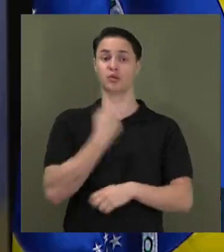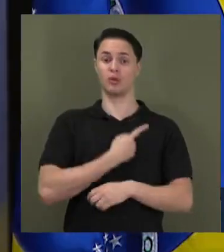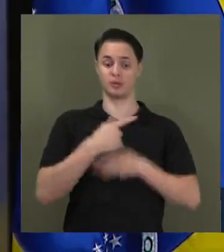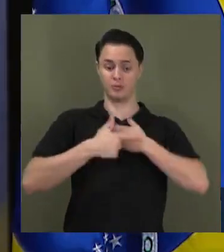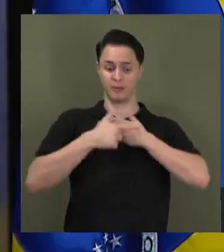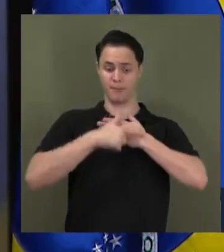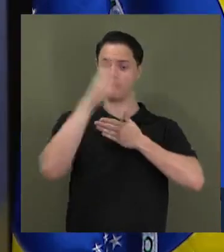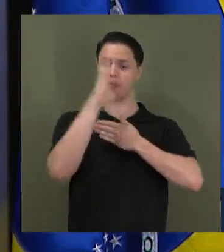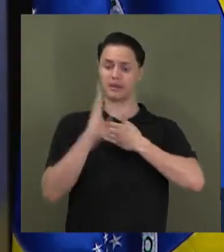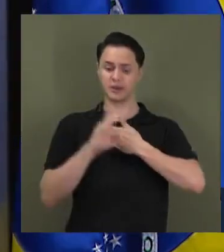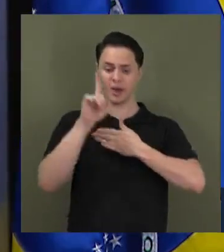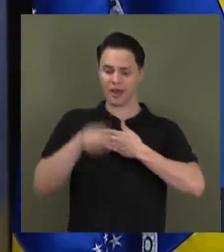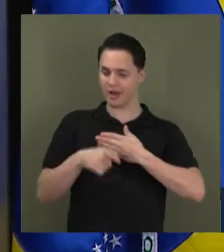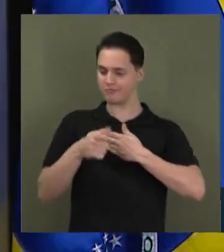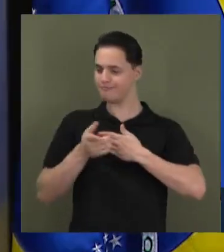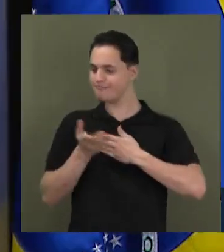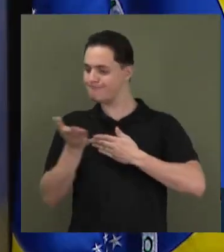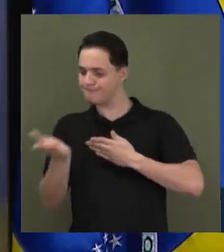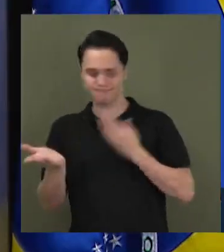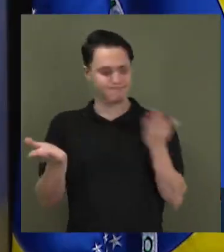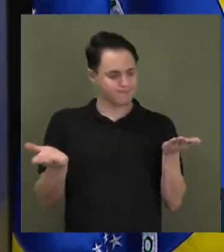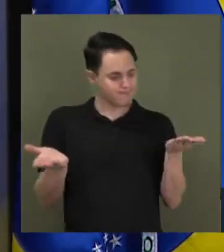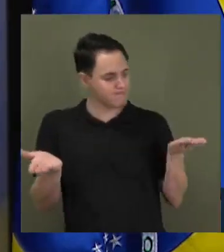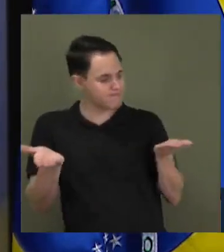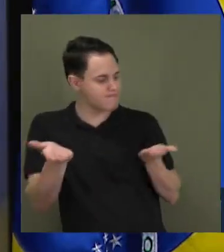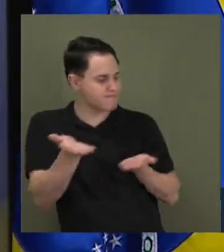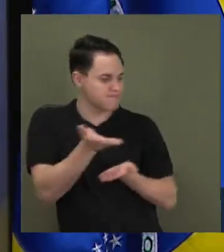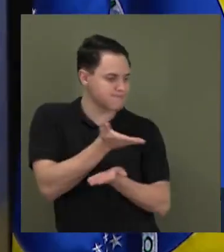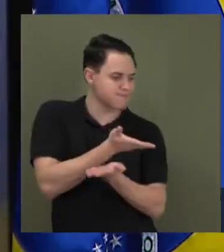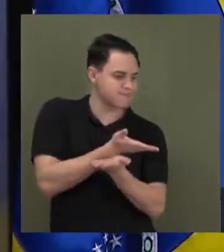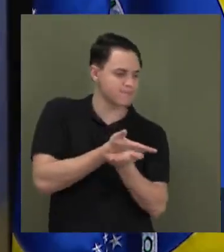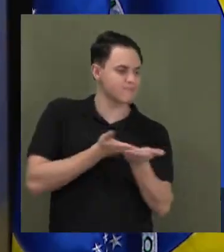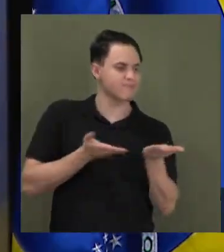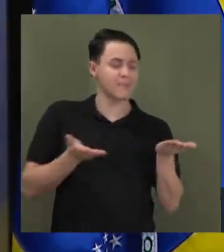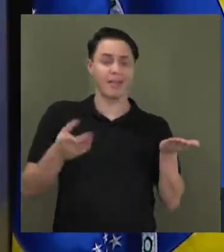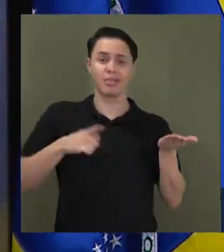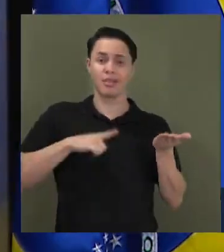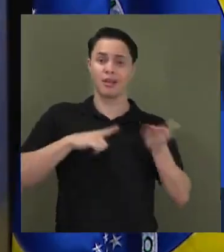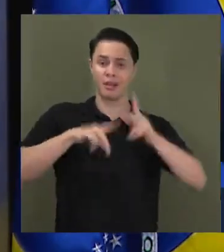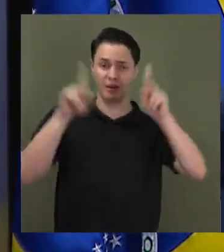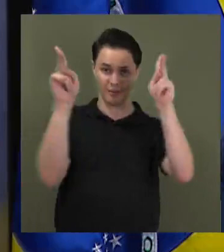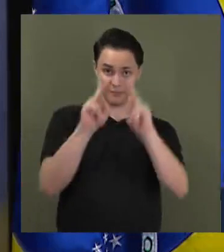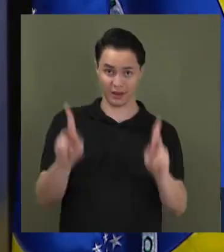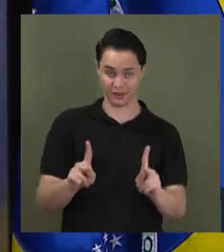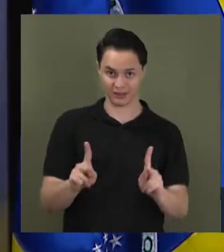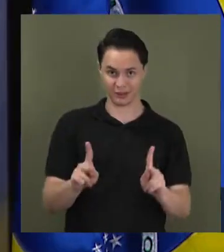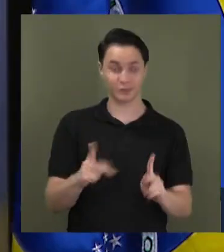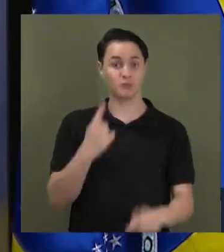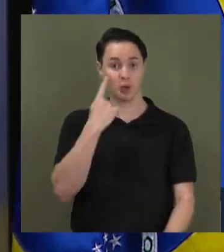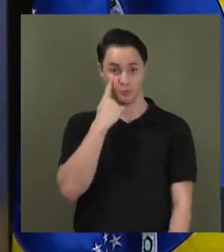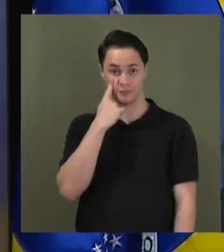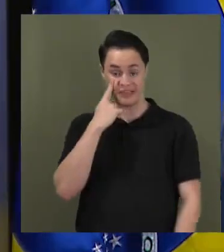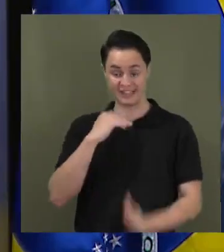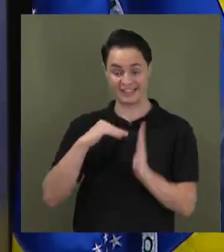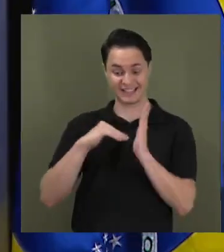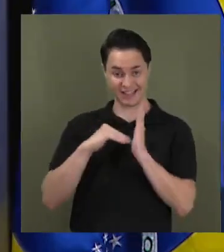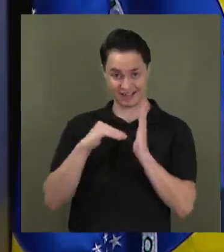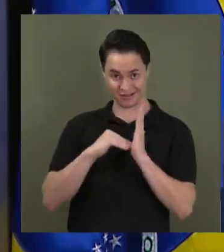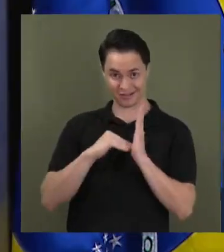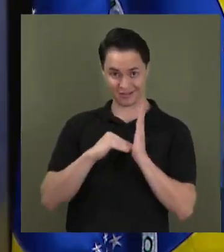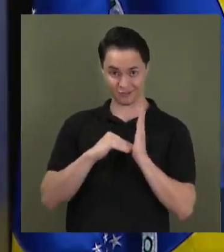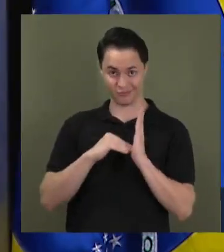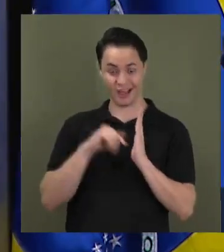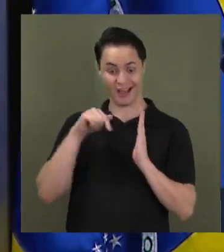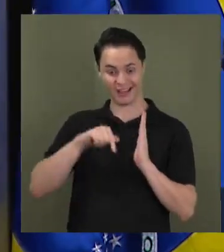para a busca da paz. Essa casa que está completando nesse ano 200 anos de